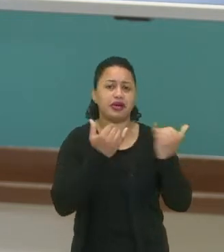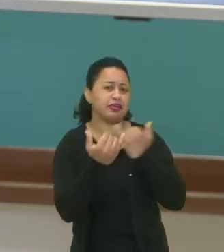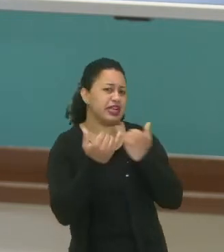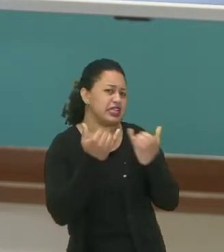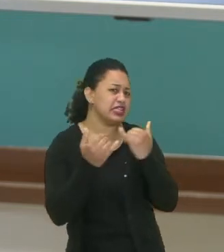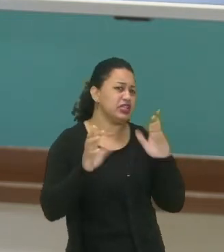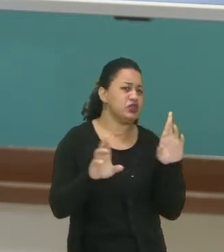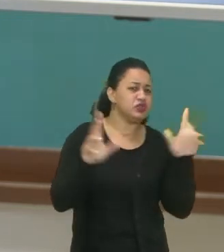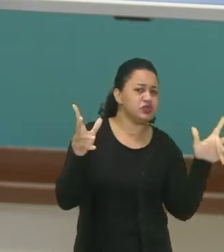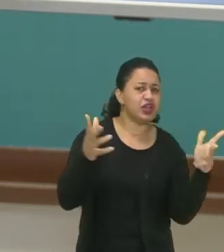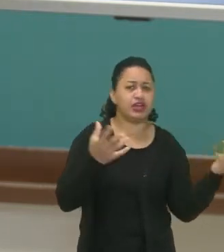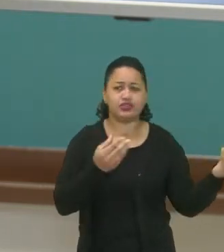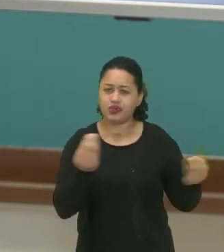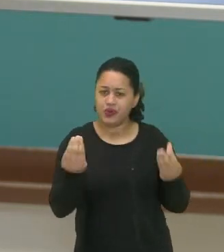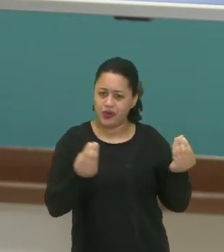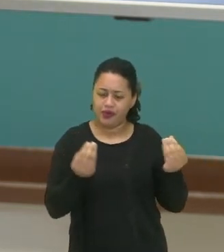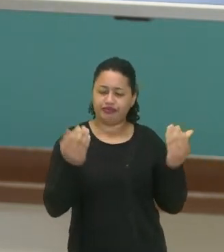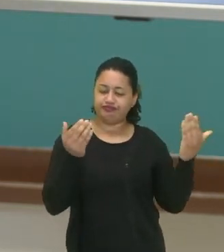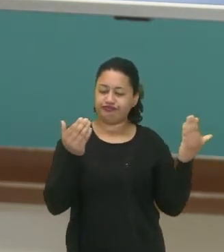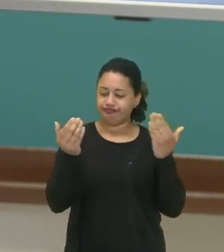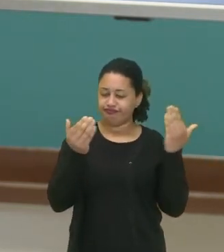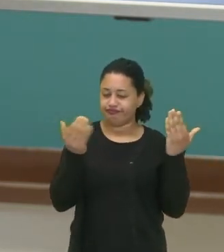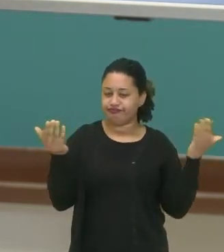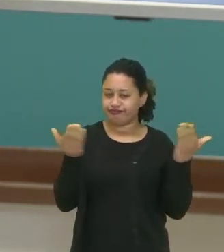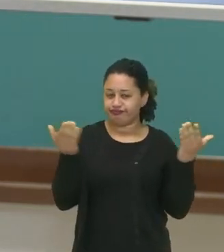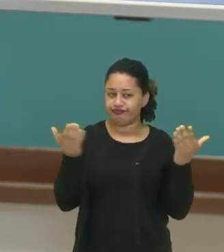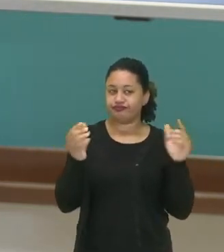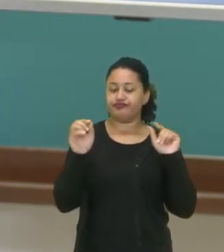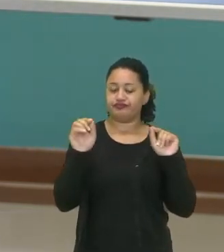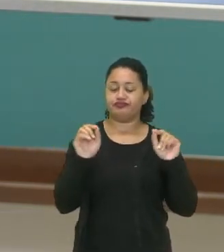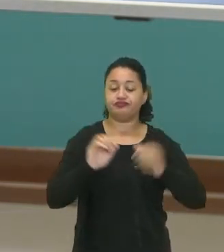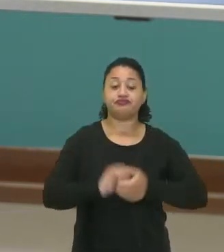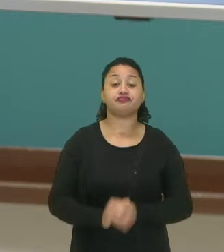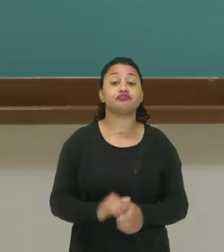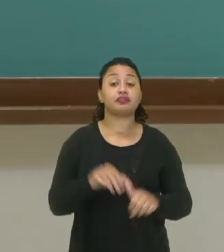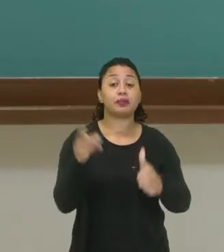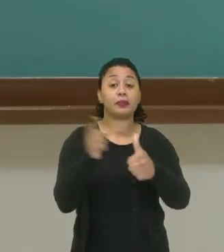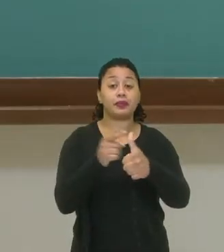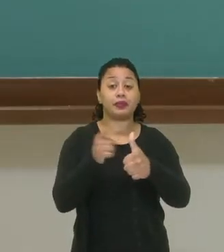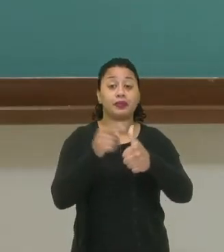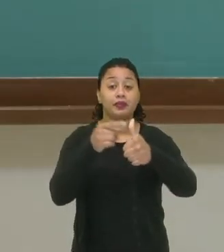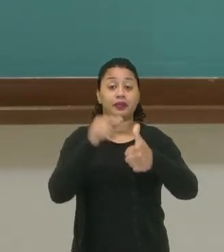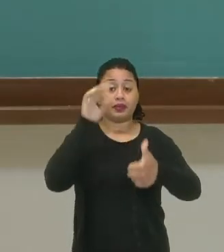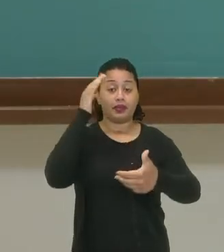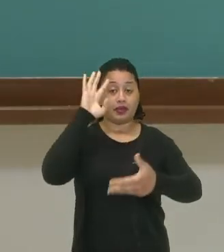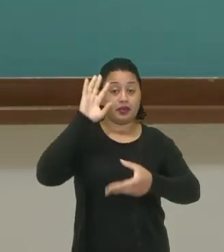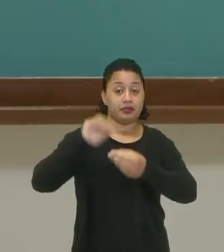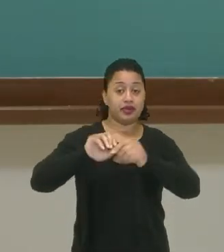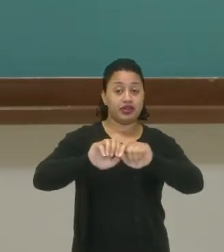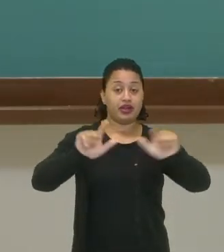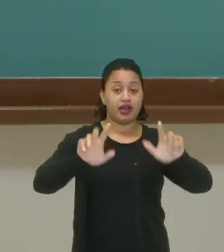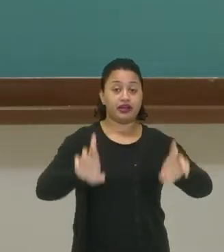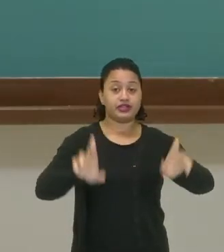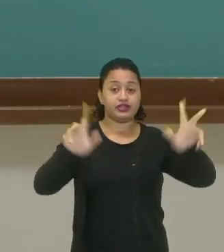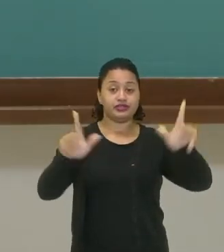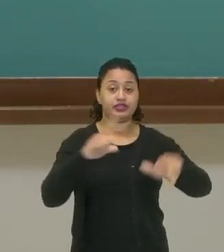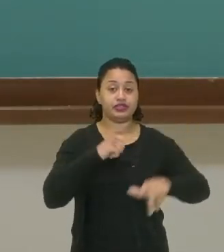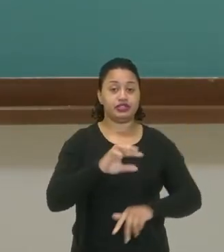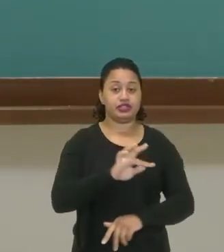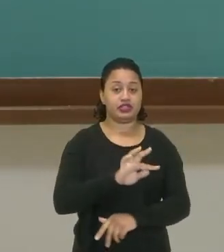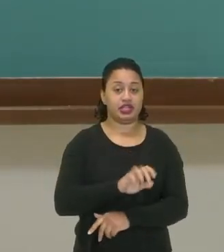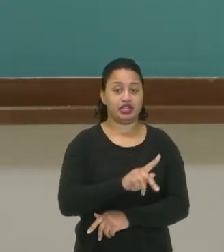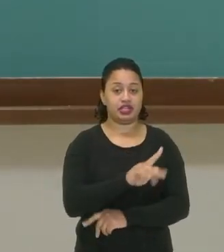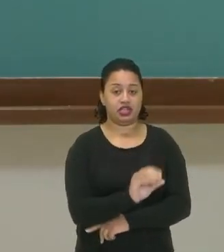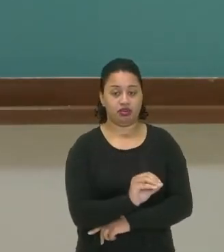africanos? Vamos comparar então para ver. Bom, então vamos primeiramente explicar então a diferença entre clima e tempo, ou entre tempo e